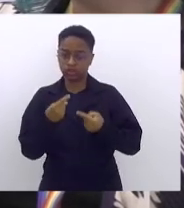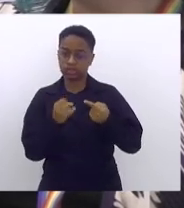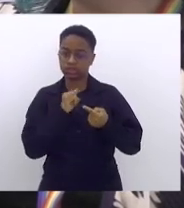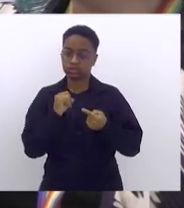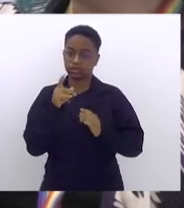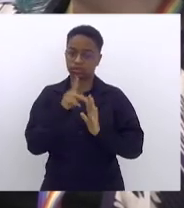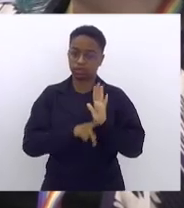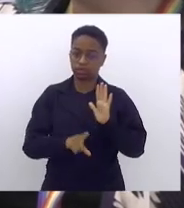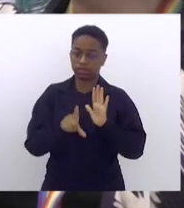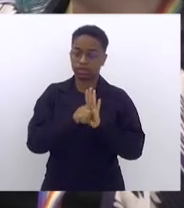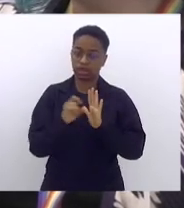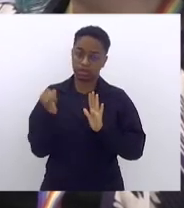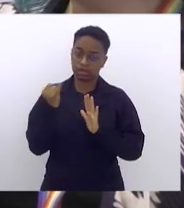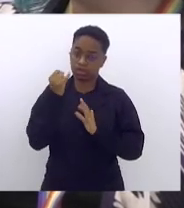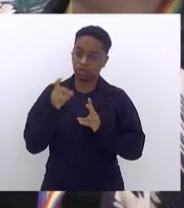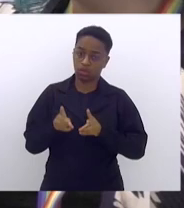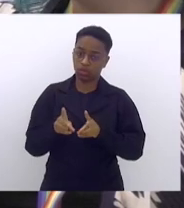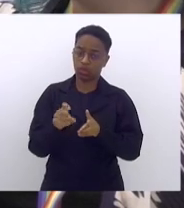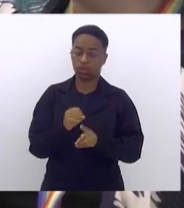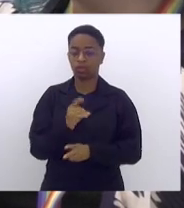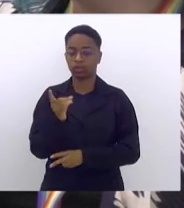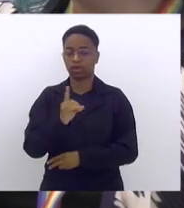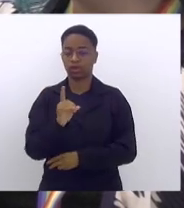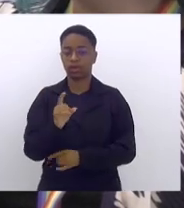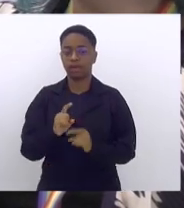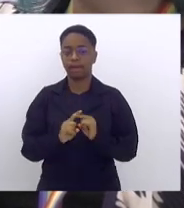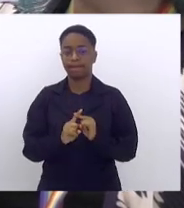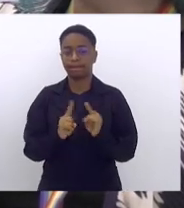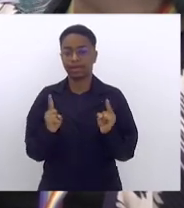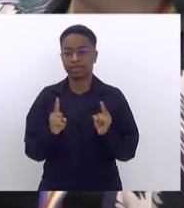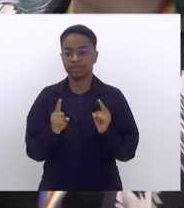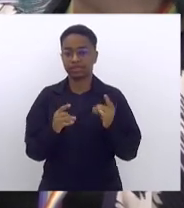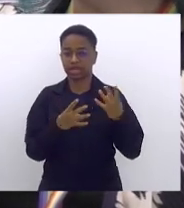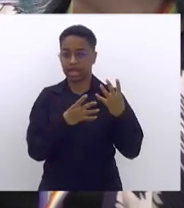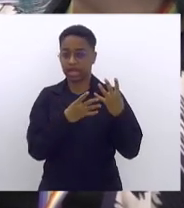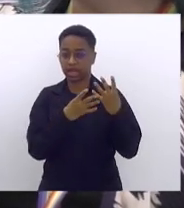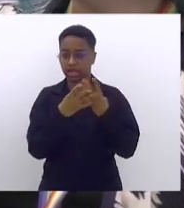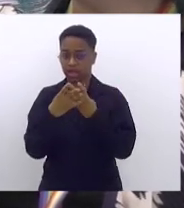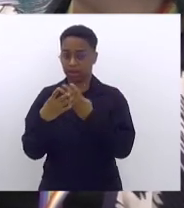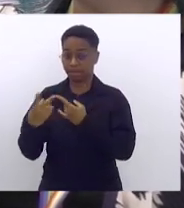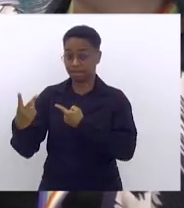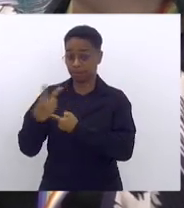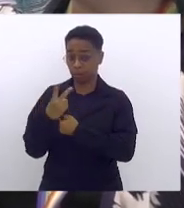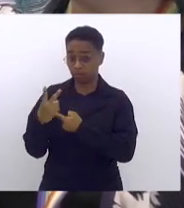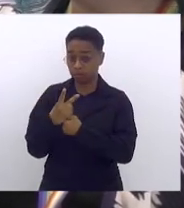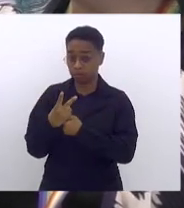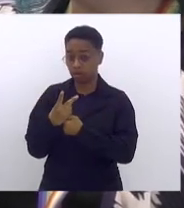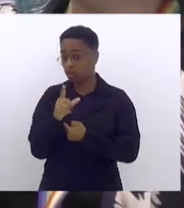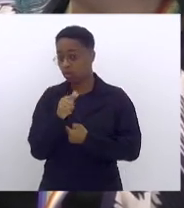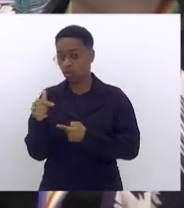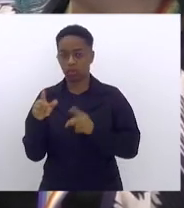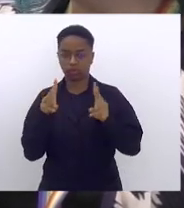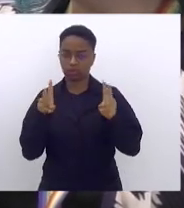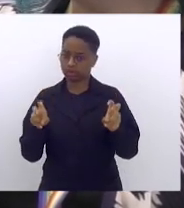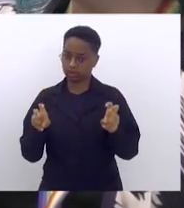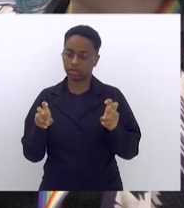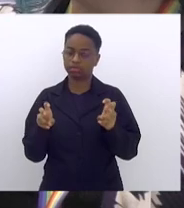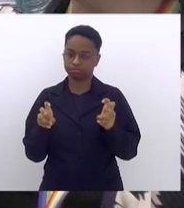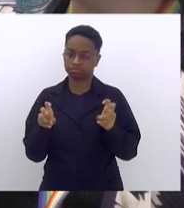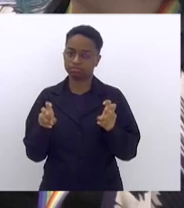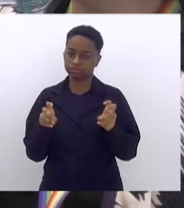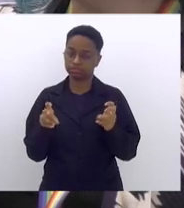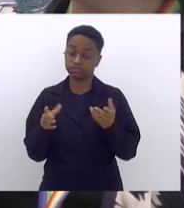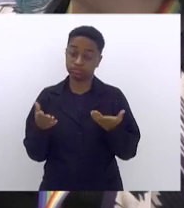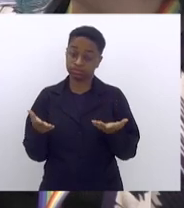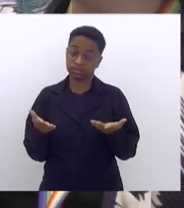lei vale a pena prosperar ou não. E grade ou tela de segurança é outra questão, né? Inclusive,